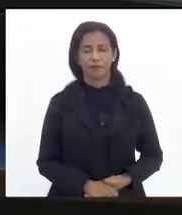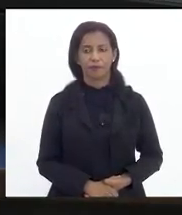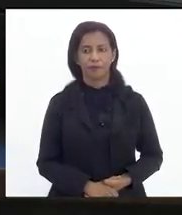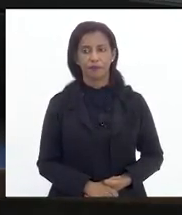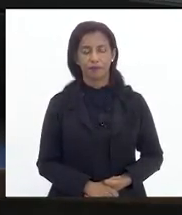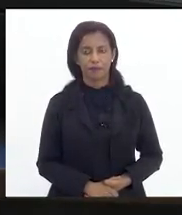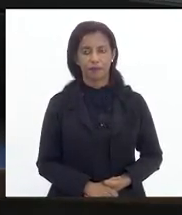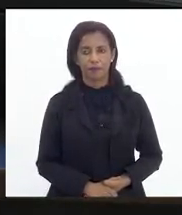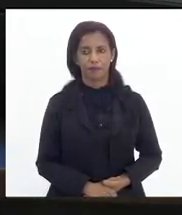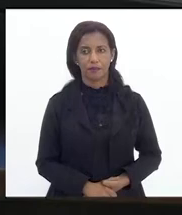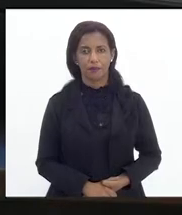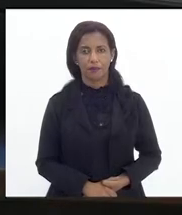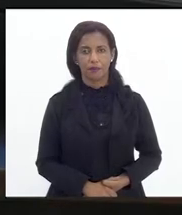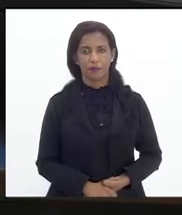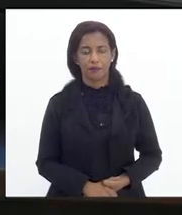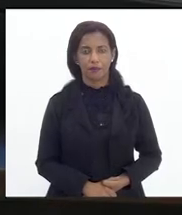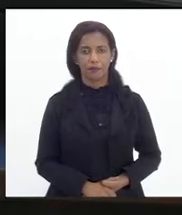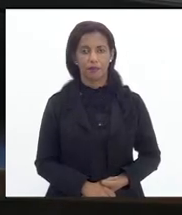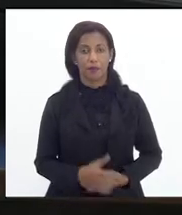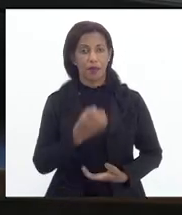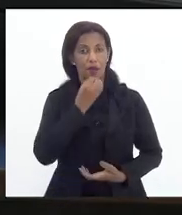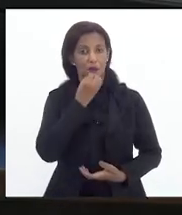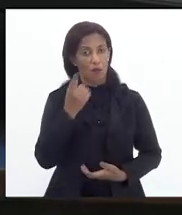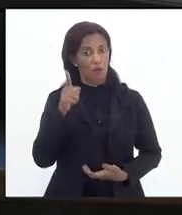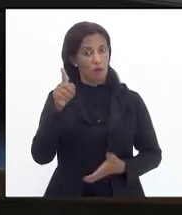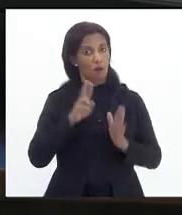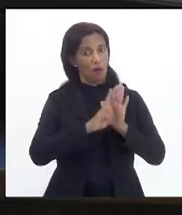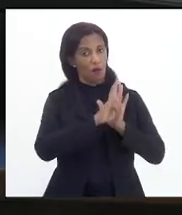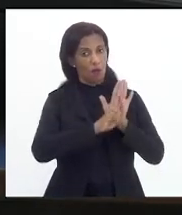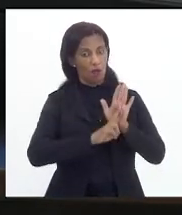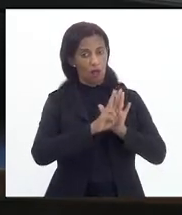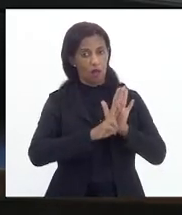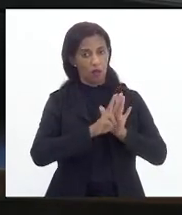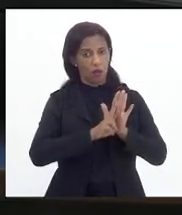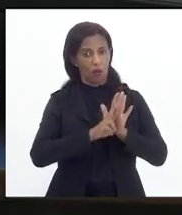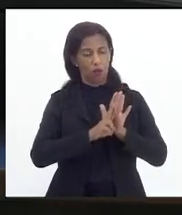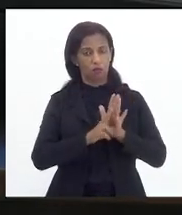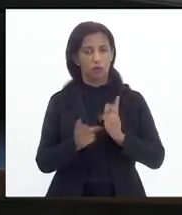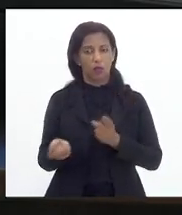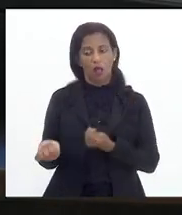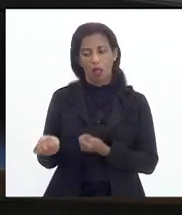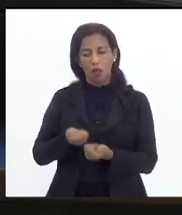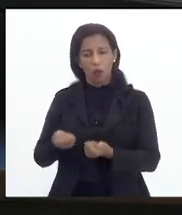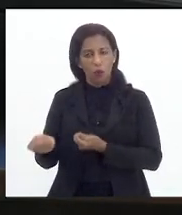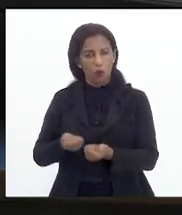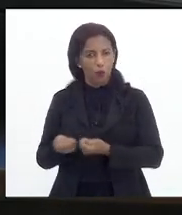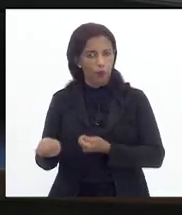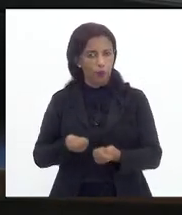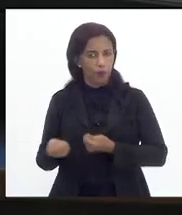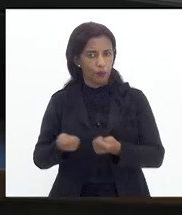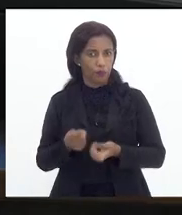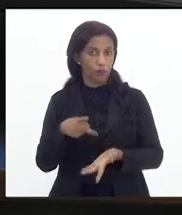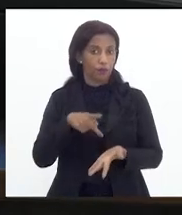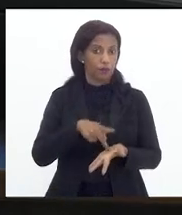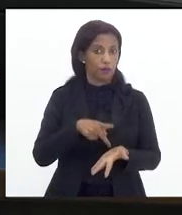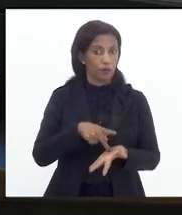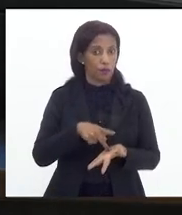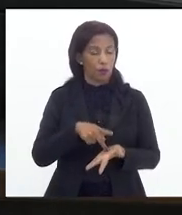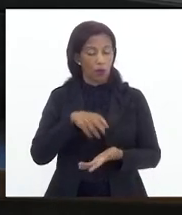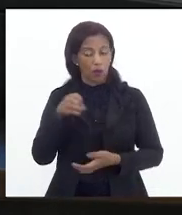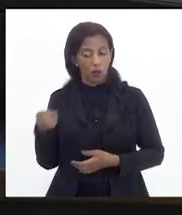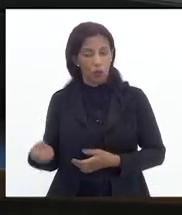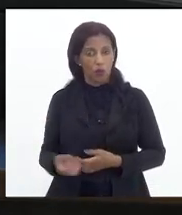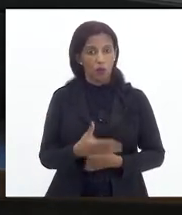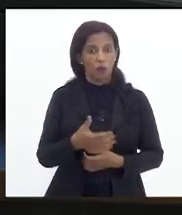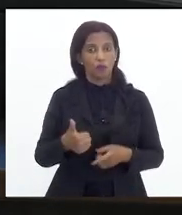o bom é esse é um relatório do Ministério da economia porque na realidade nós inovamos